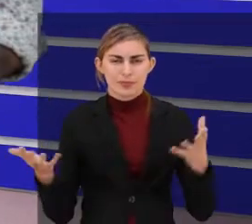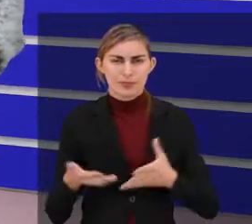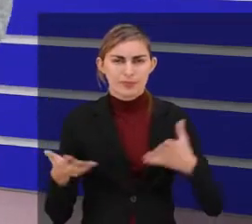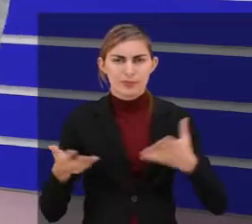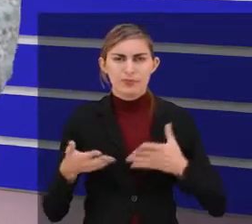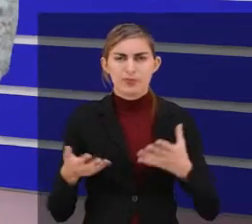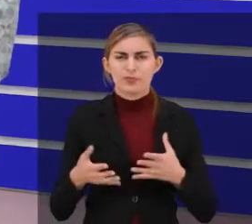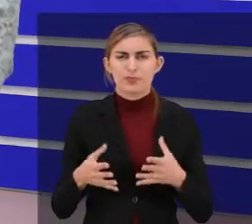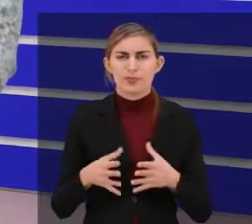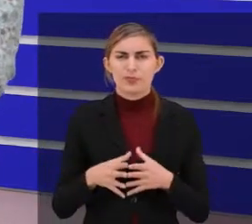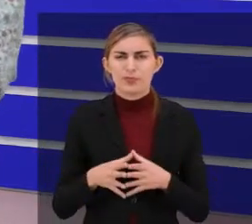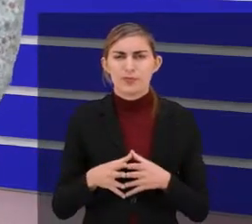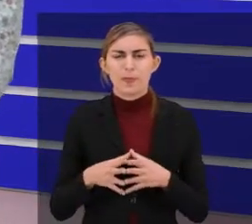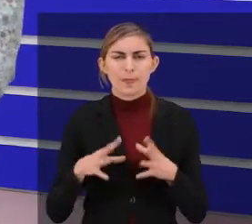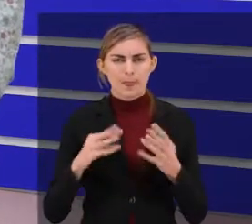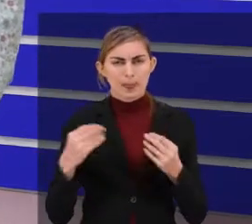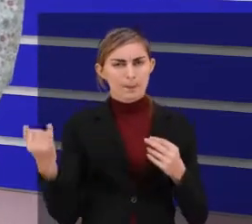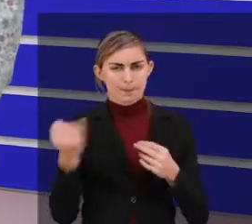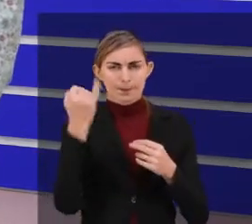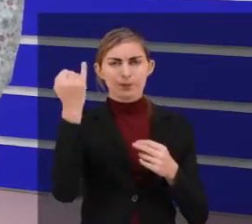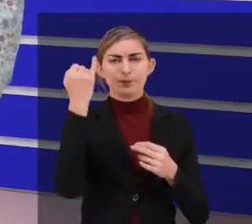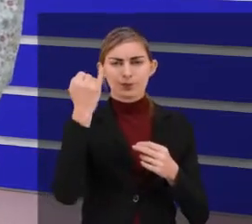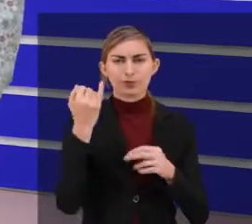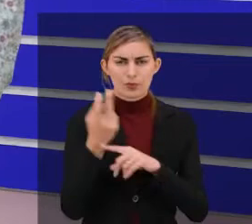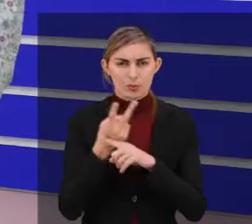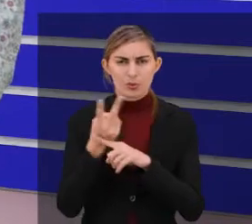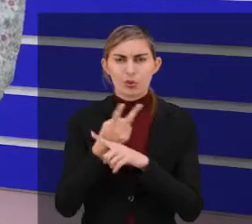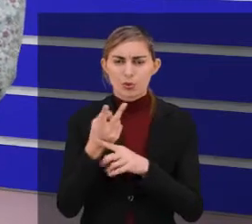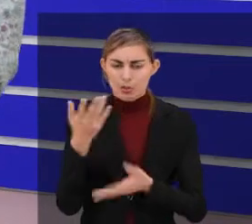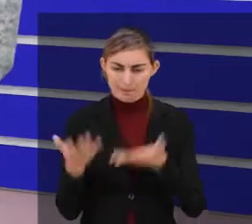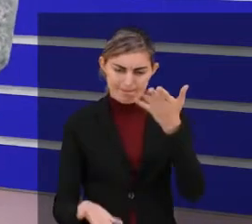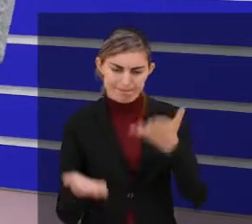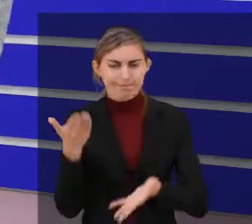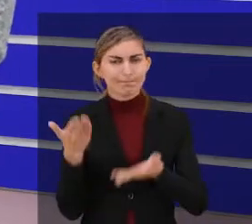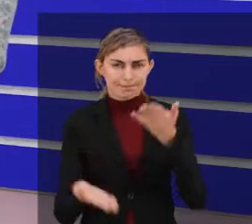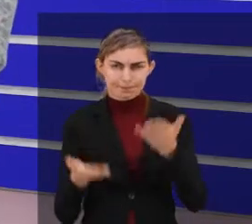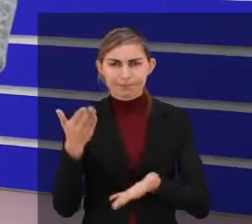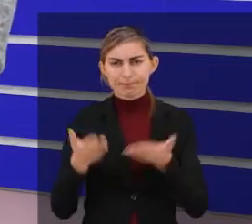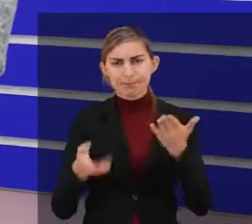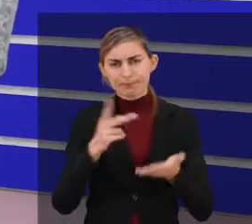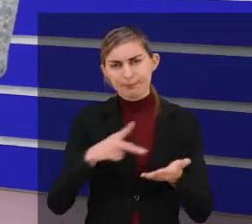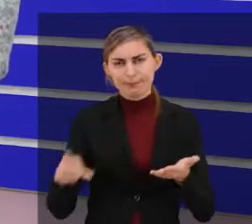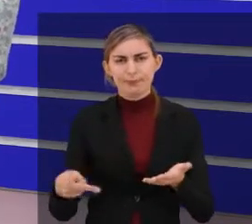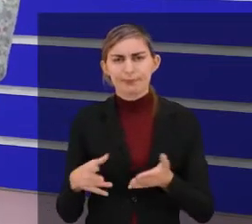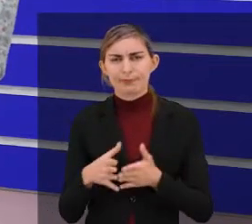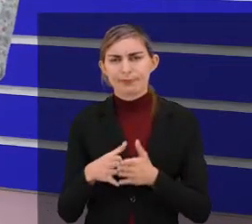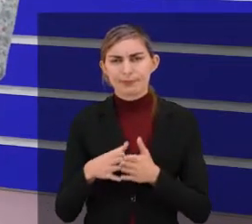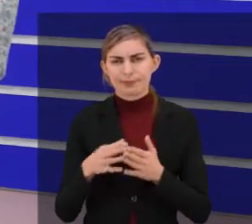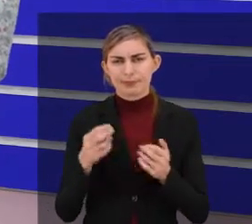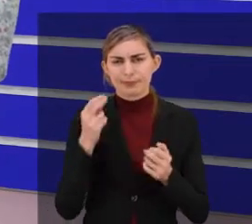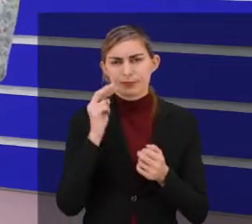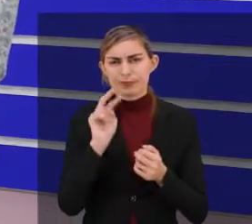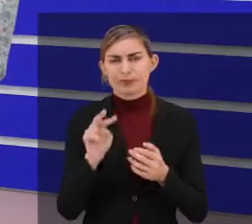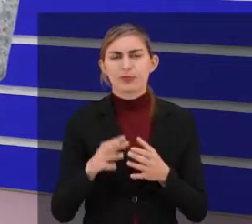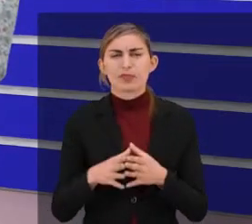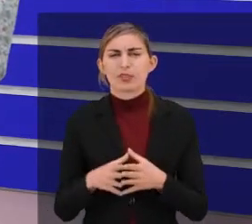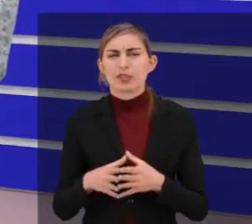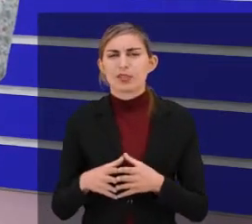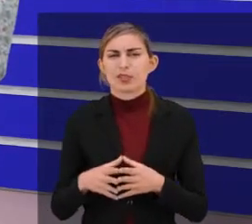sim, é muito importante, né, buscar esse equilíbrio, né, professora? Agora, doutor